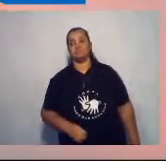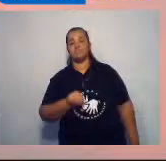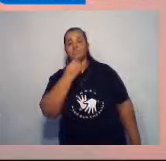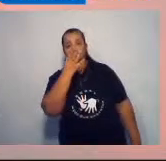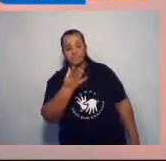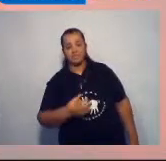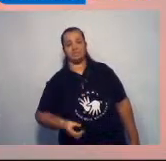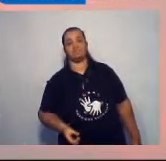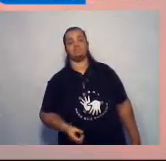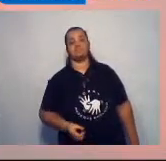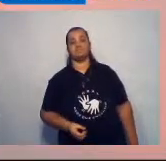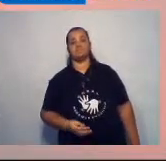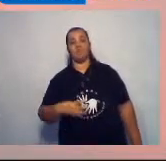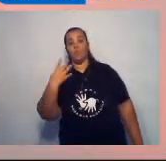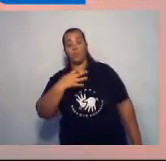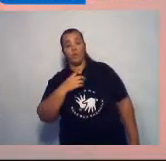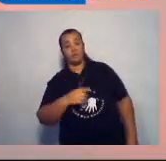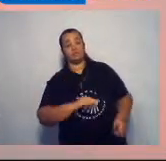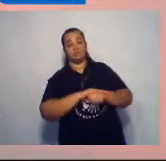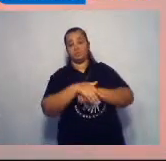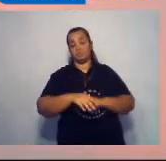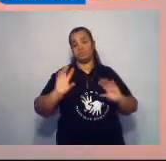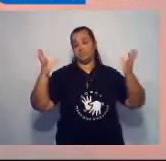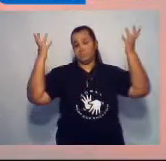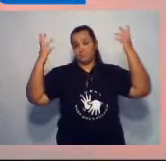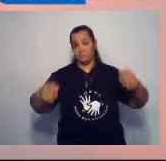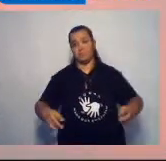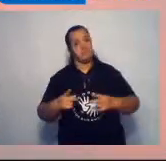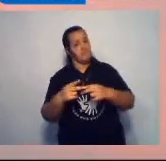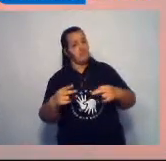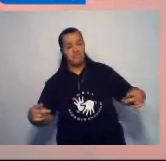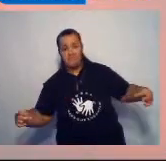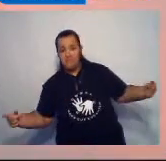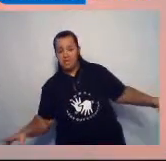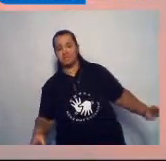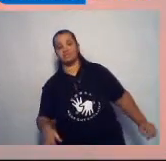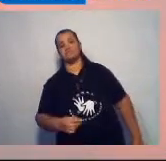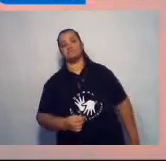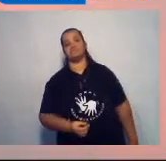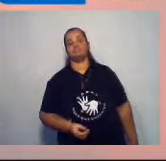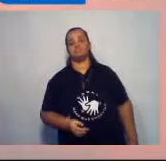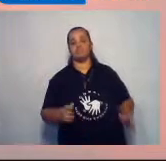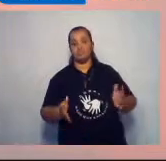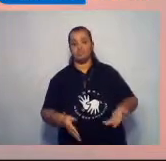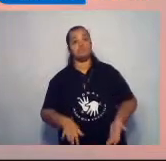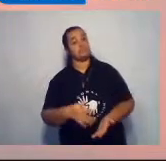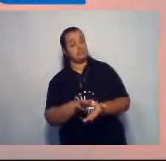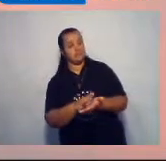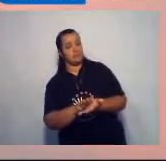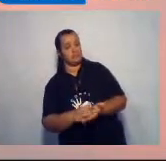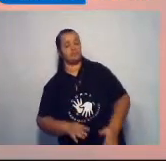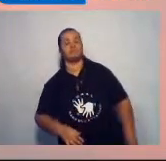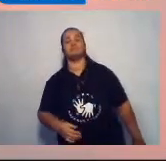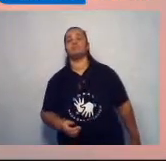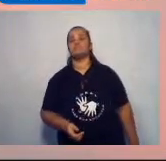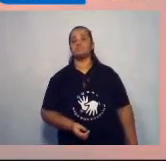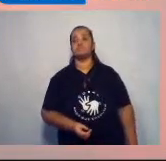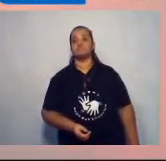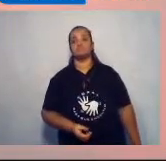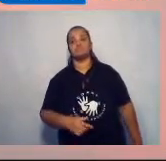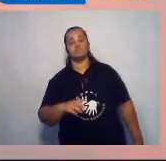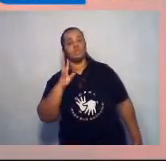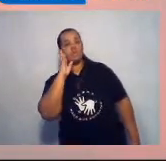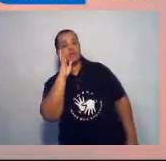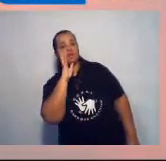Muito bem, André e Rafael, animando a nossa quarta noite de festa. Olha, tá muito bacana, tem muita coisa bacana para rolar ainda hoje. Tem samba, tem o Projeto Rosa, que é